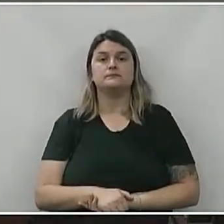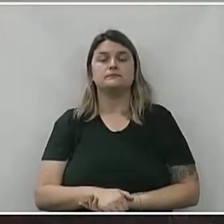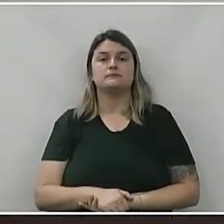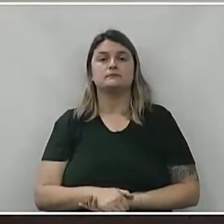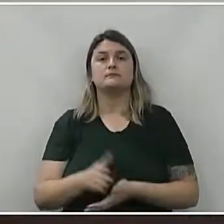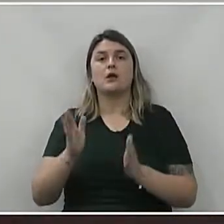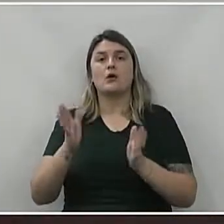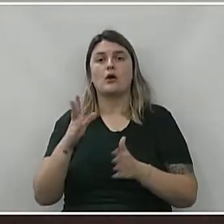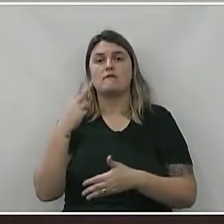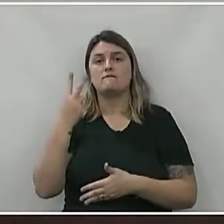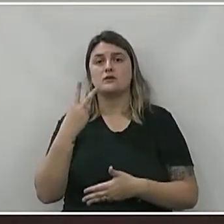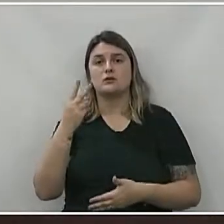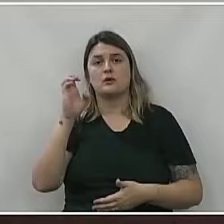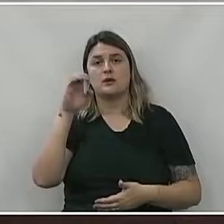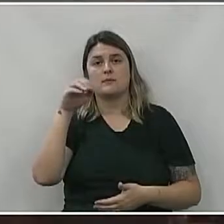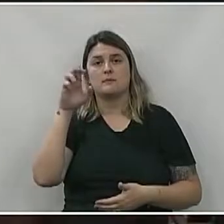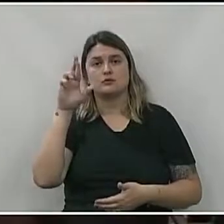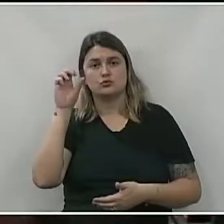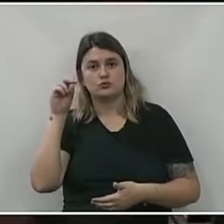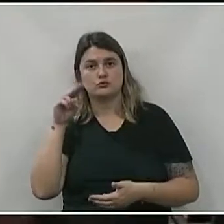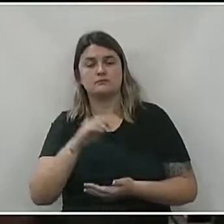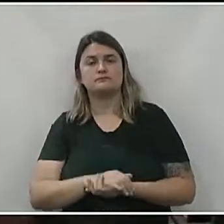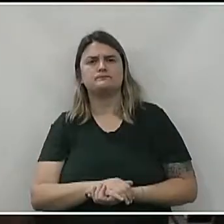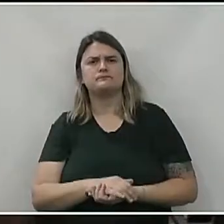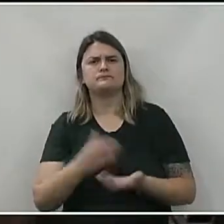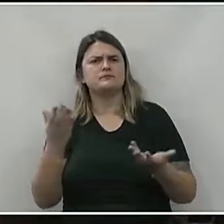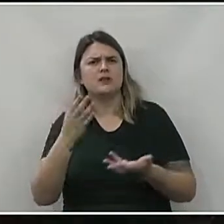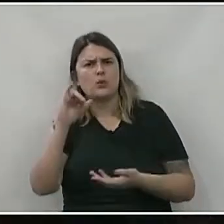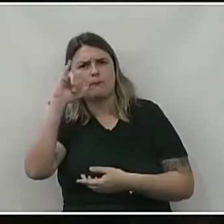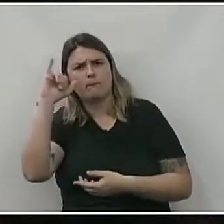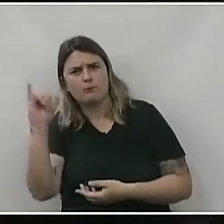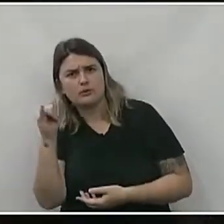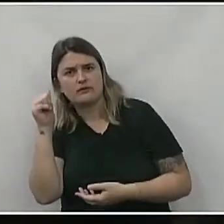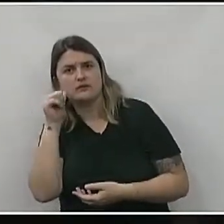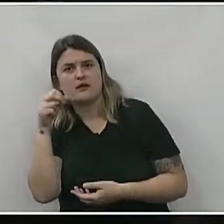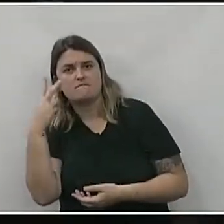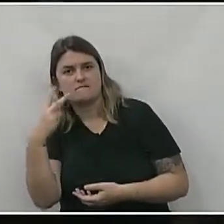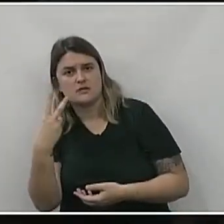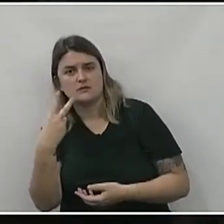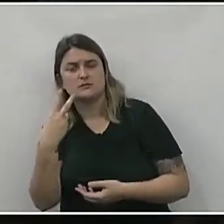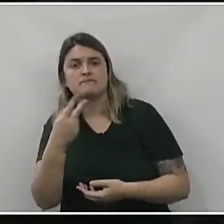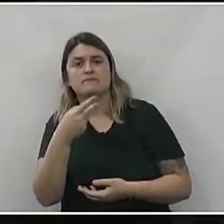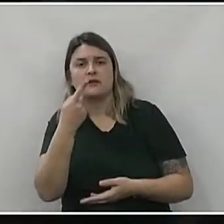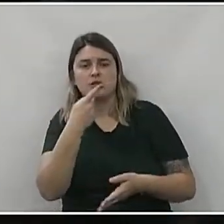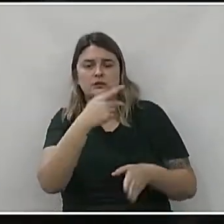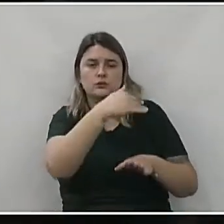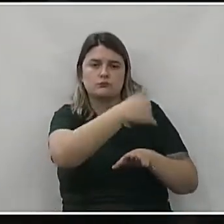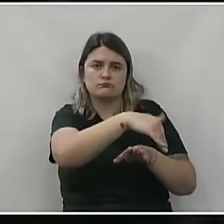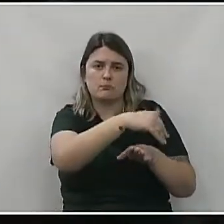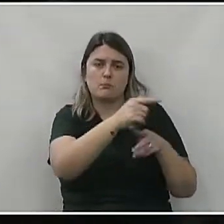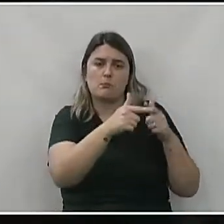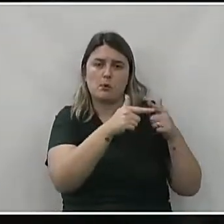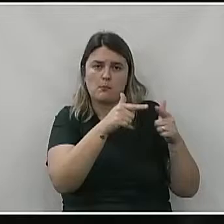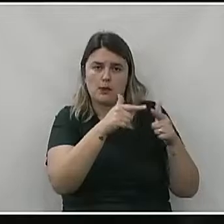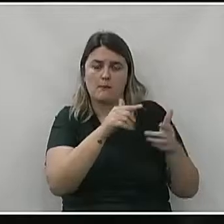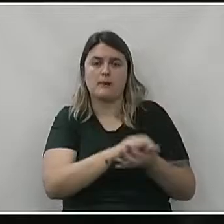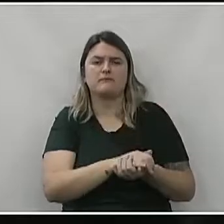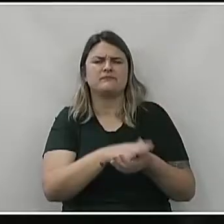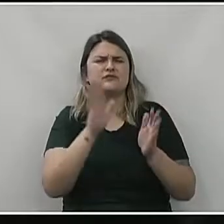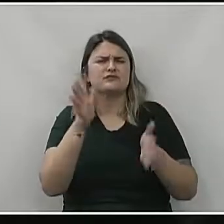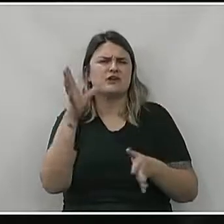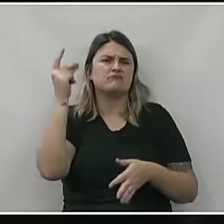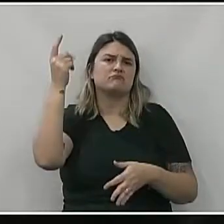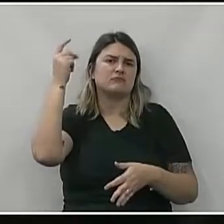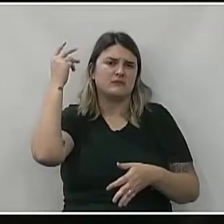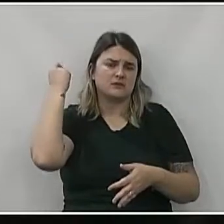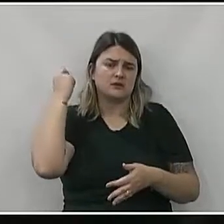Com a palavra, o vereador Emerson Lourenço. Eu quero só pegar o gancho teu, Thaís, sobre esse problema das estradas no município aí. Já há muito